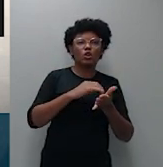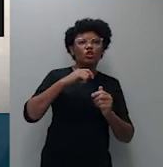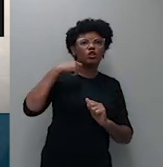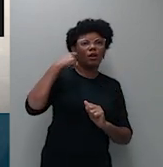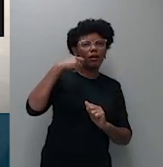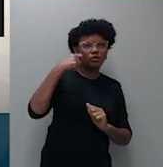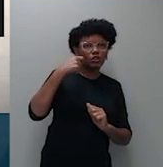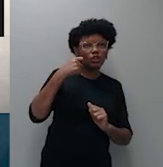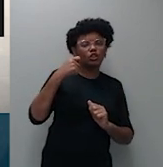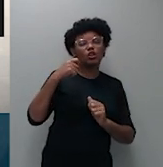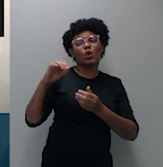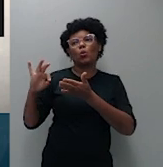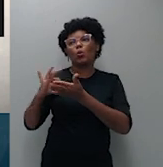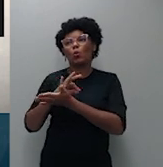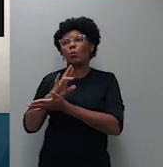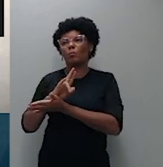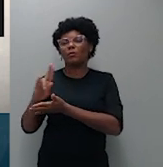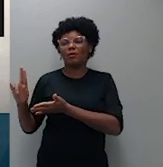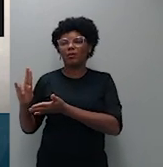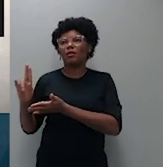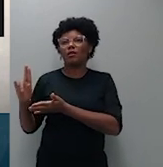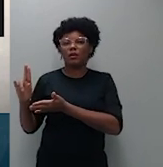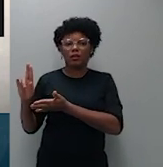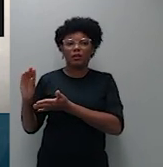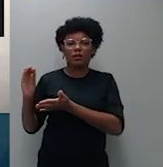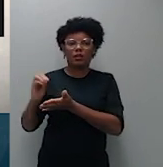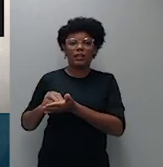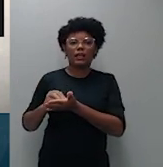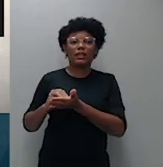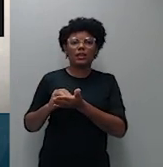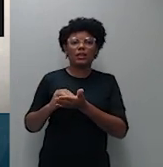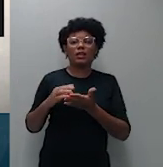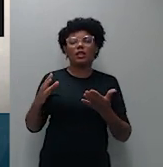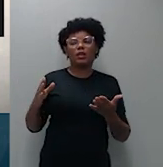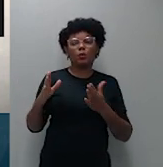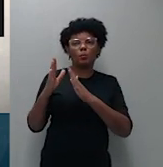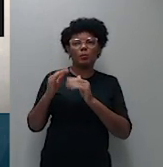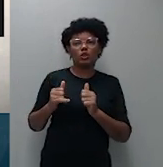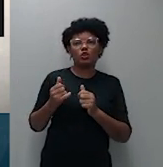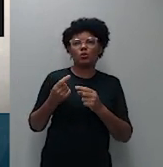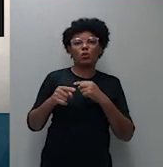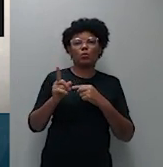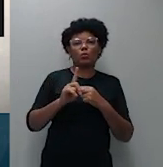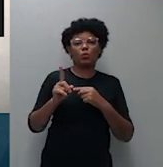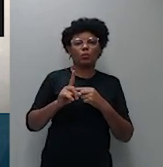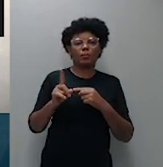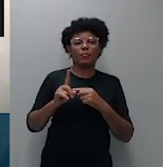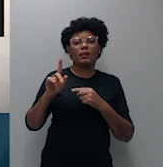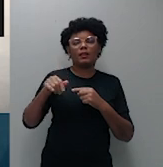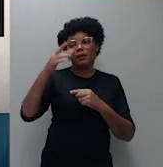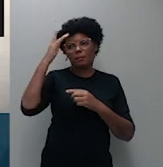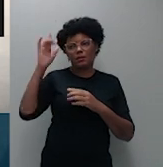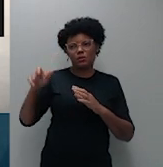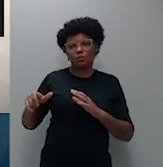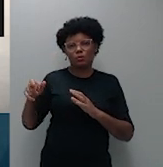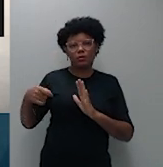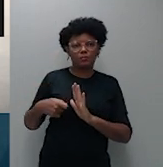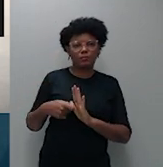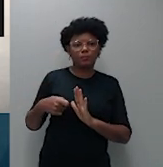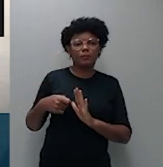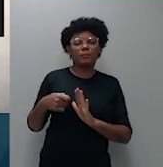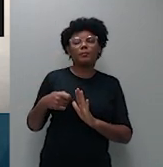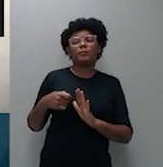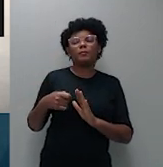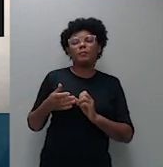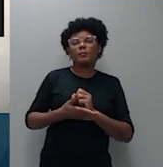instâncias Ordinárias que julgaram improcedente o pedido a insurgência do autor princípio da imutabilidade relativa